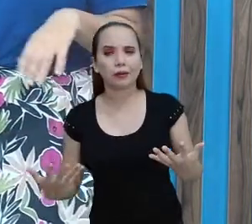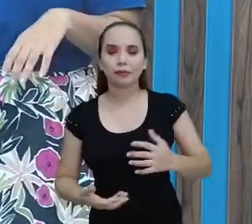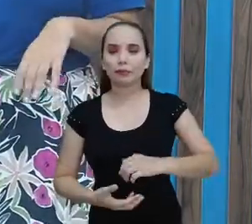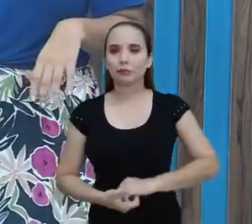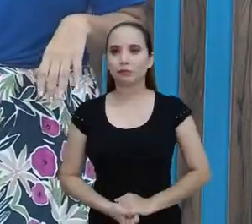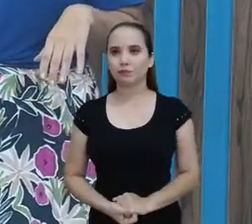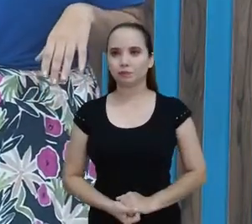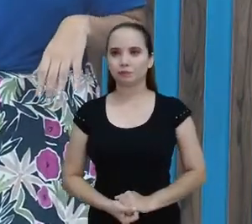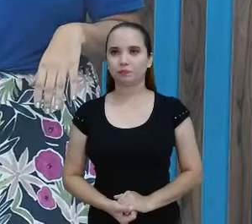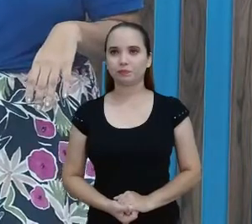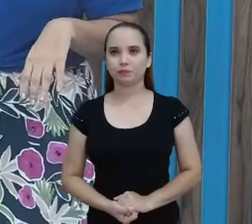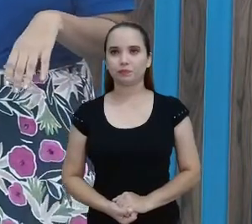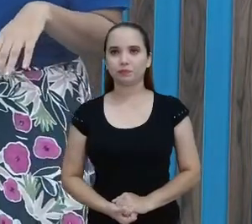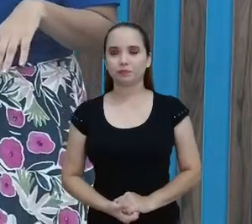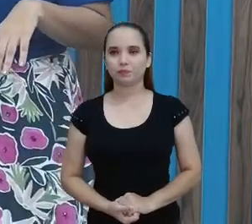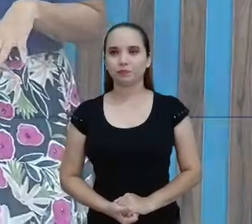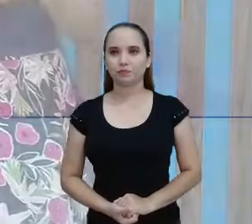interessantes.